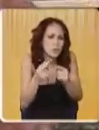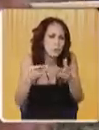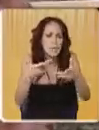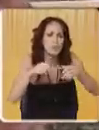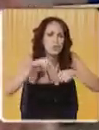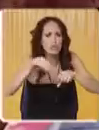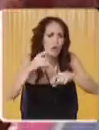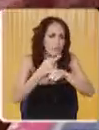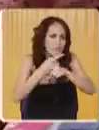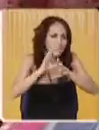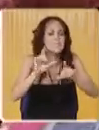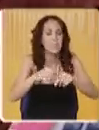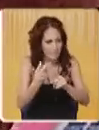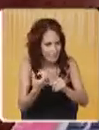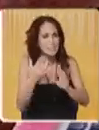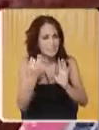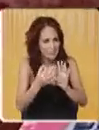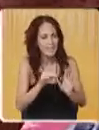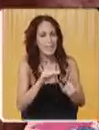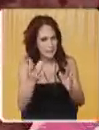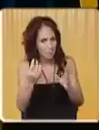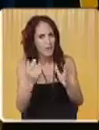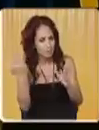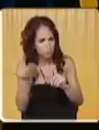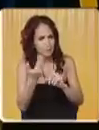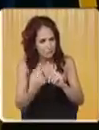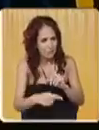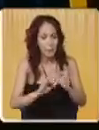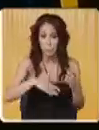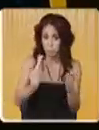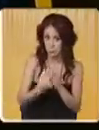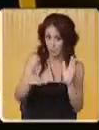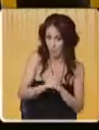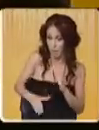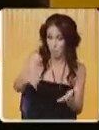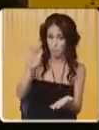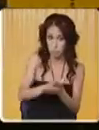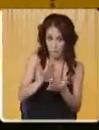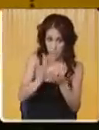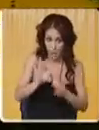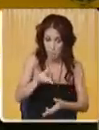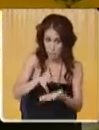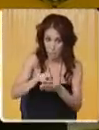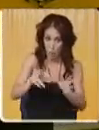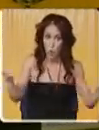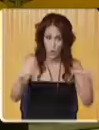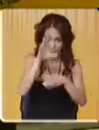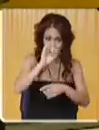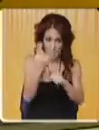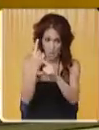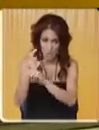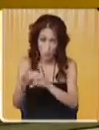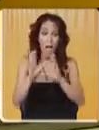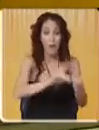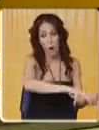superfícies comerciais vão ter natureza particular. As propostas de lei aprovadas em Conselho de Ministros seguem agora para